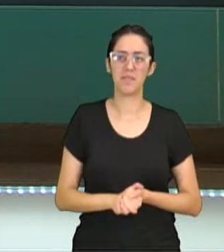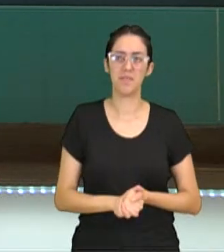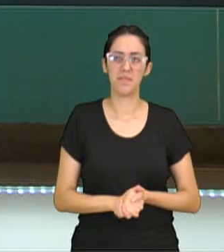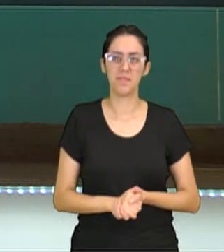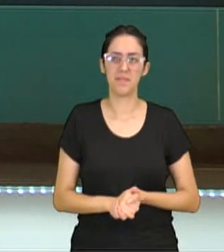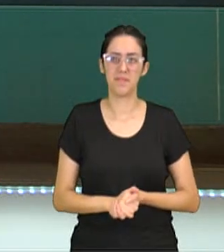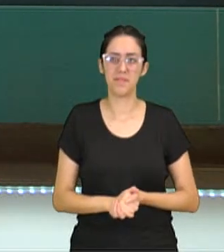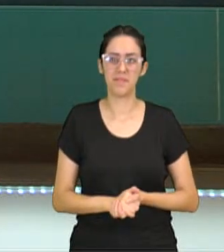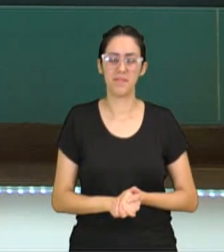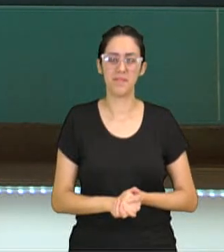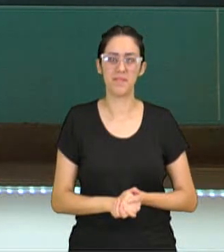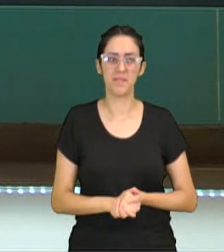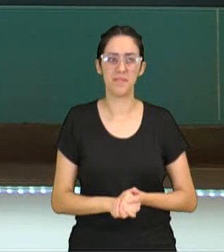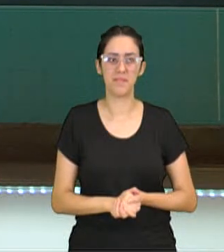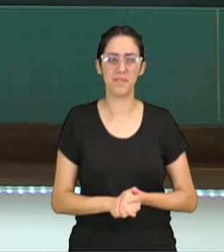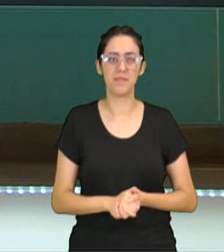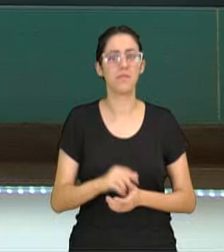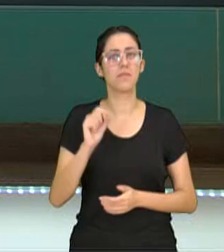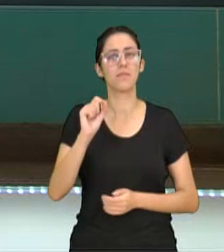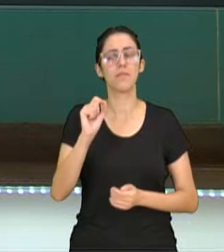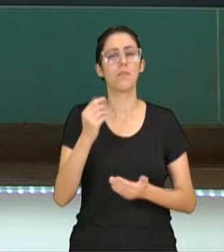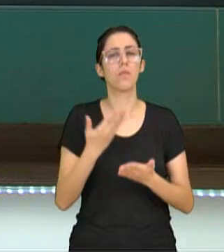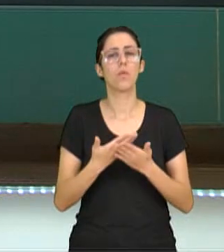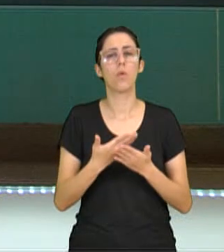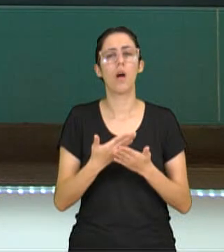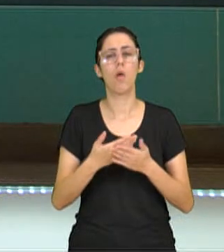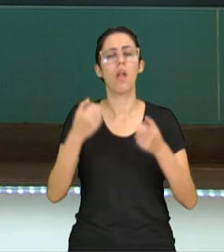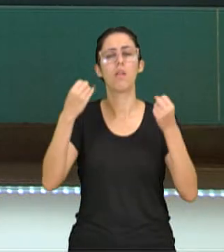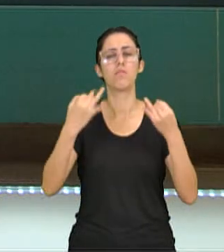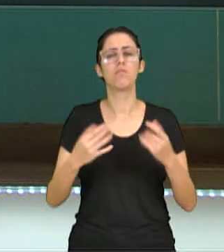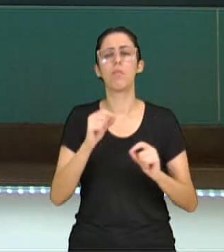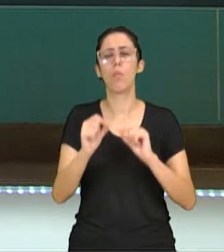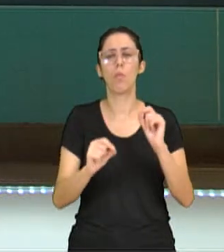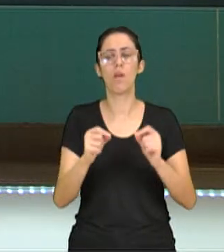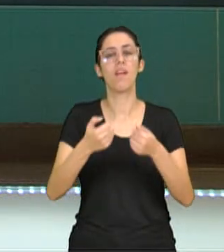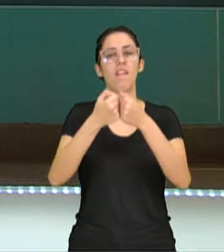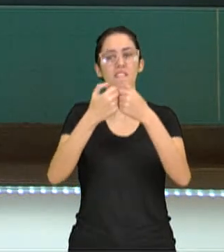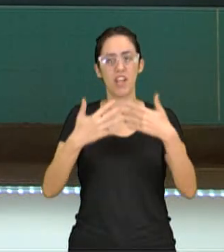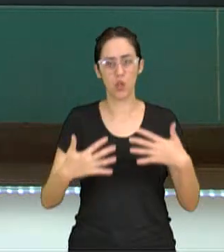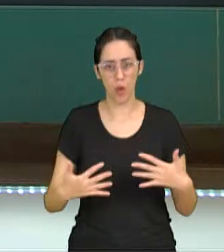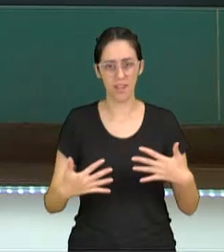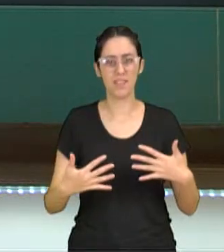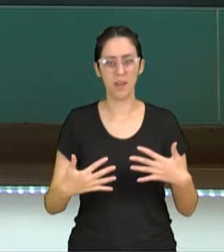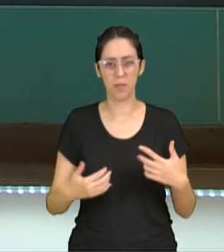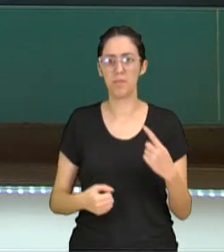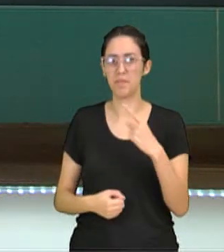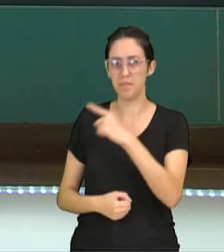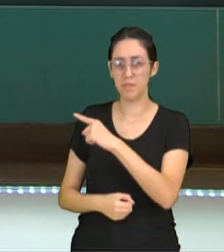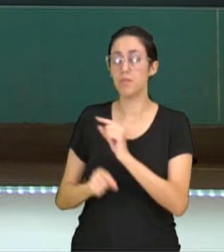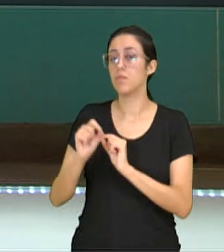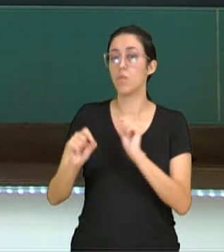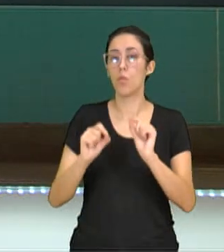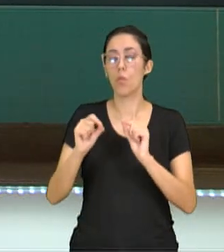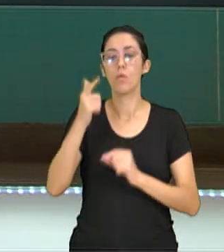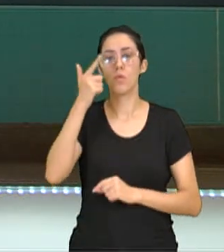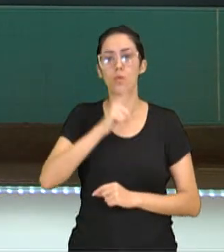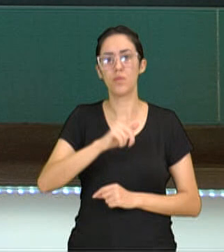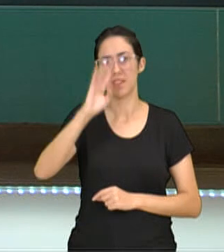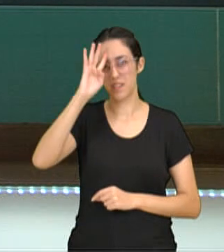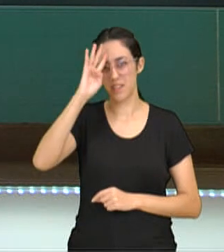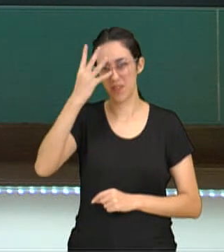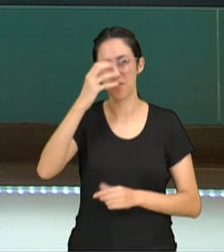exercício. O que nós trabalhamos hoje, gente? Fatoração. Fatoração para quê? Para resolver